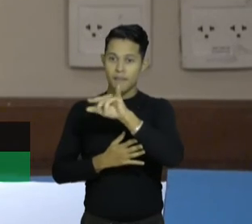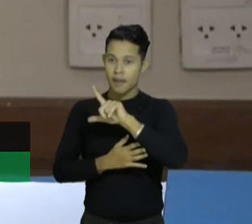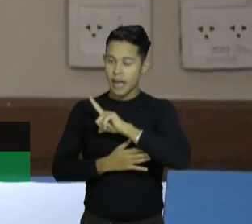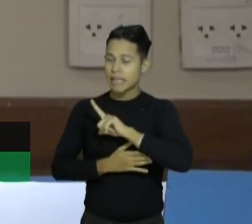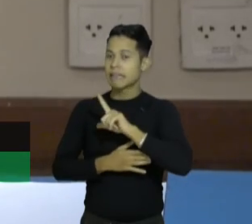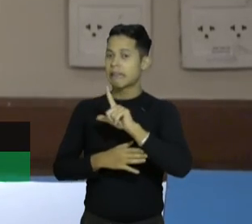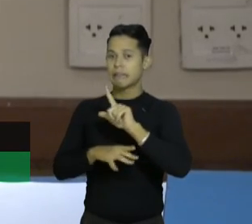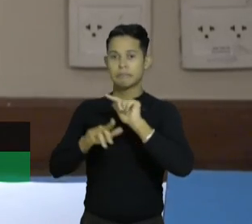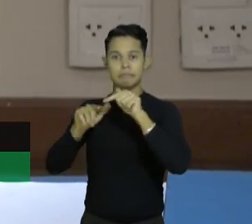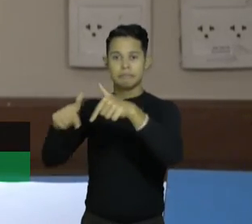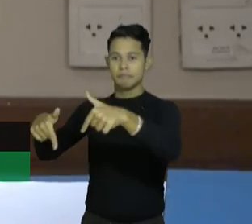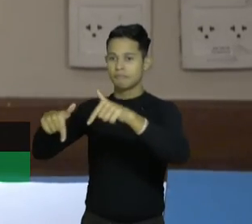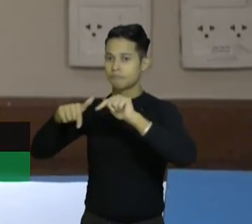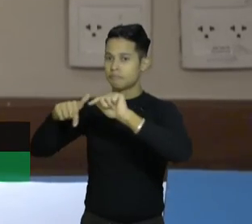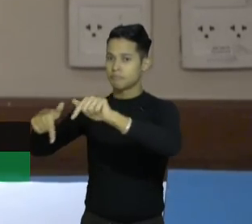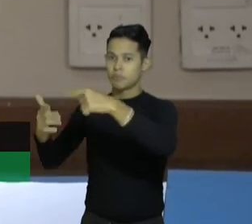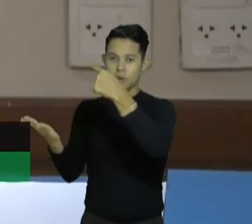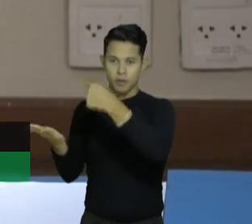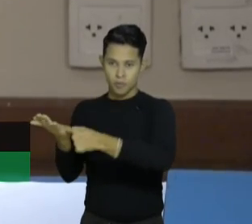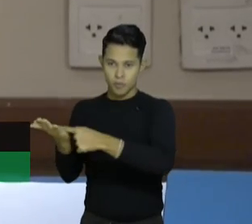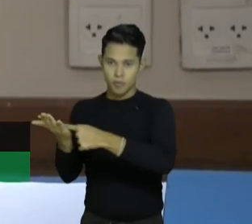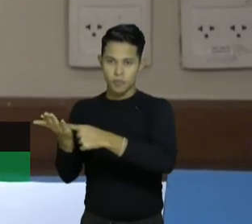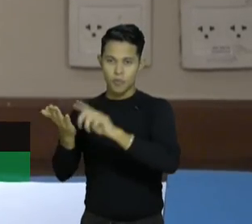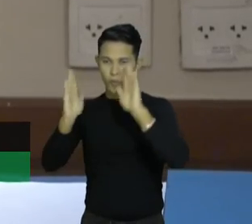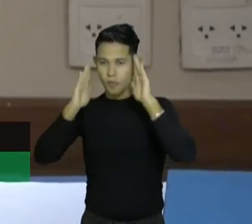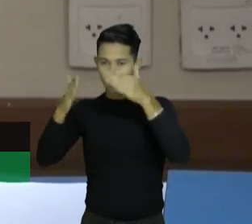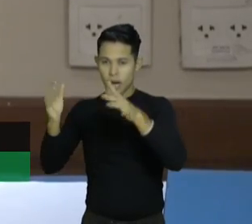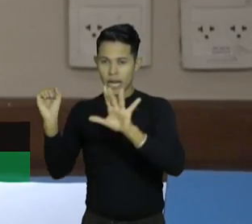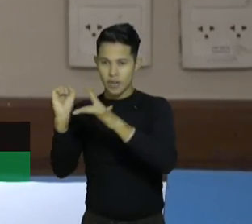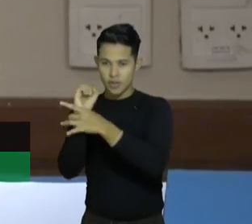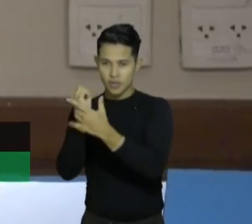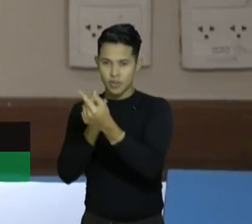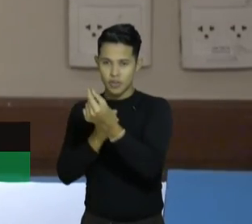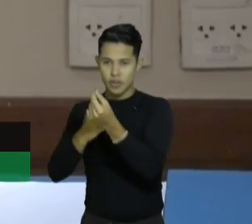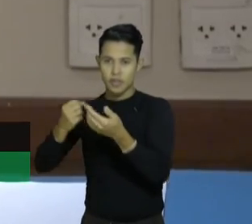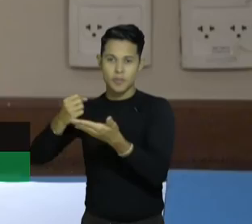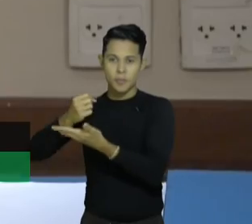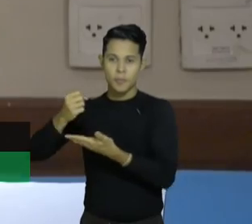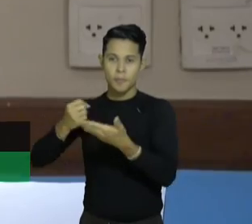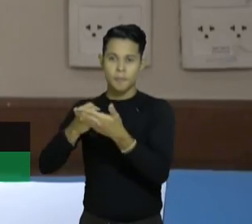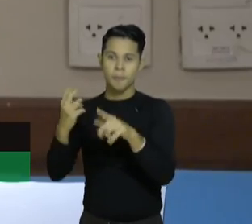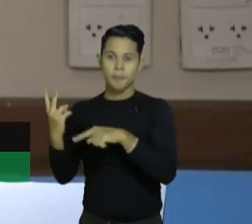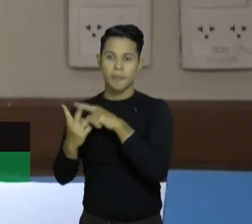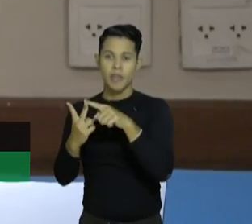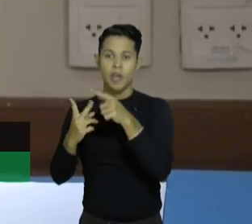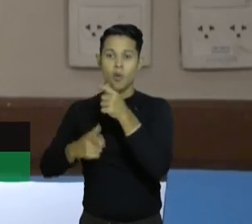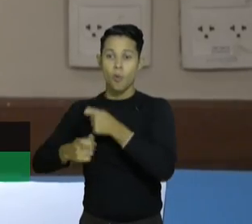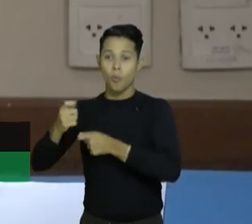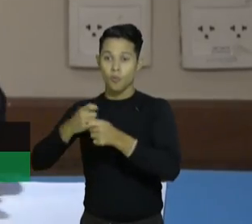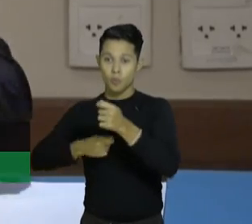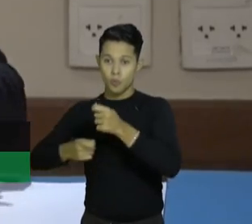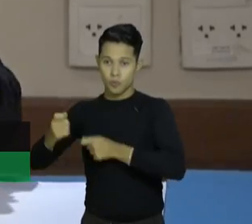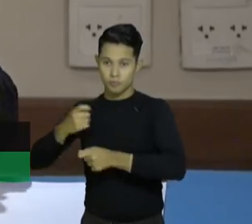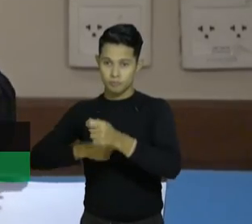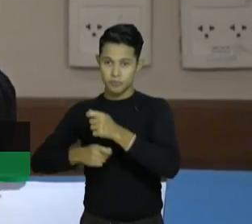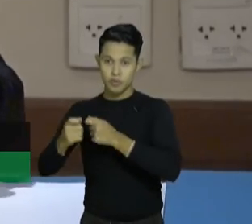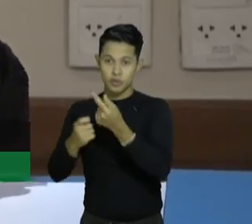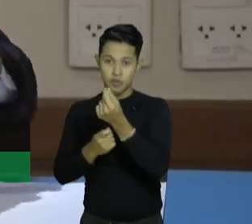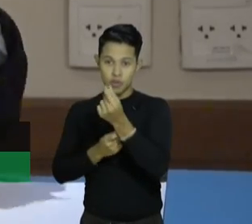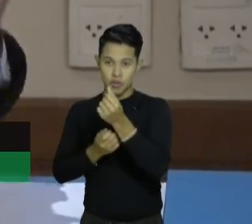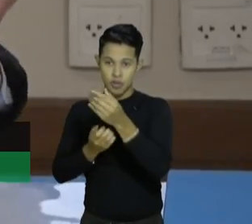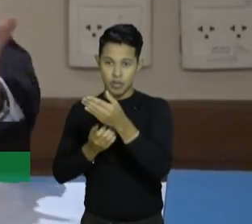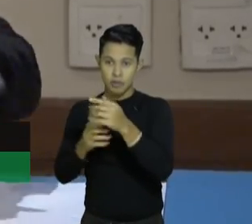Eh baseado em garantia de preço mínimo eh controle de preços e de estoque Ou seja controle de de